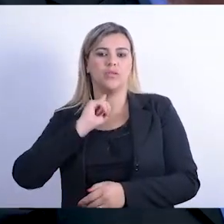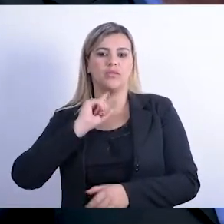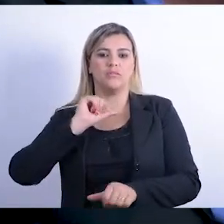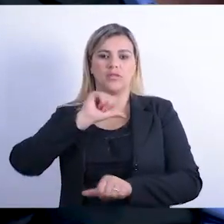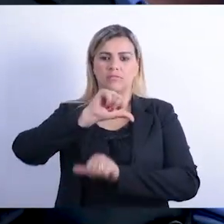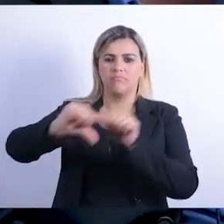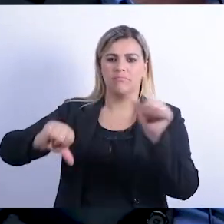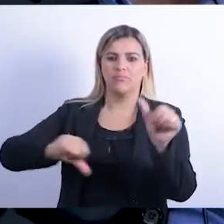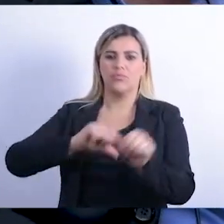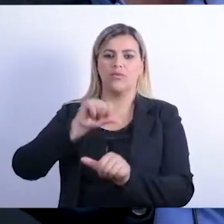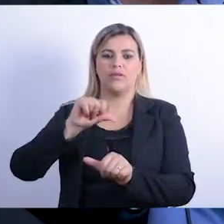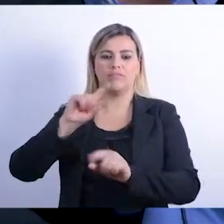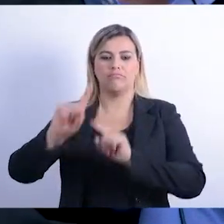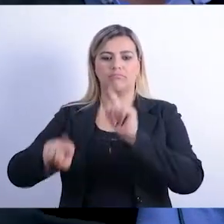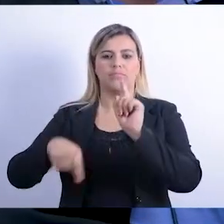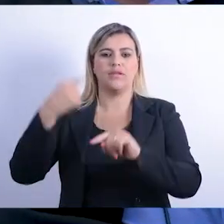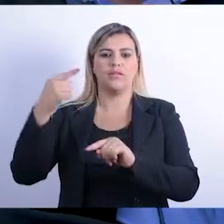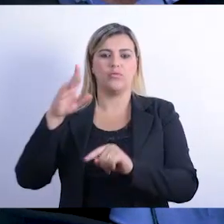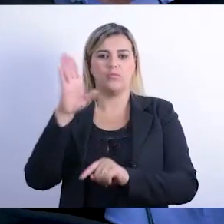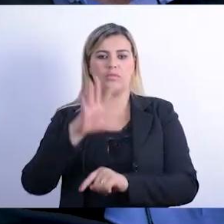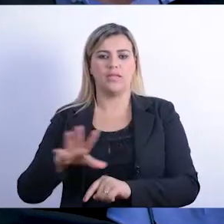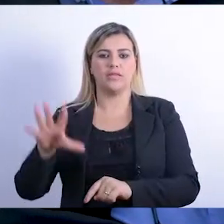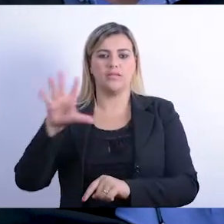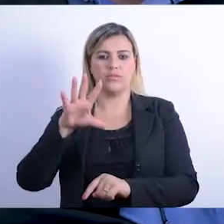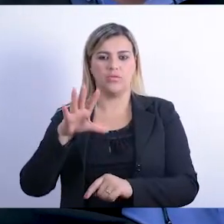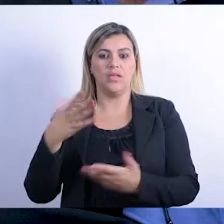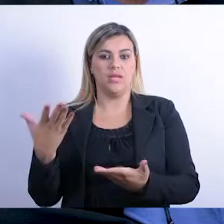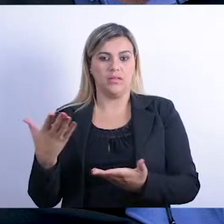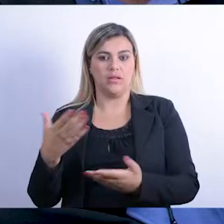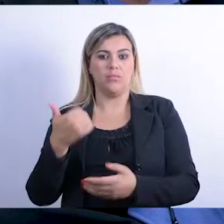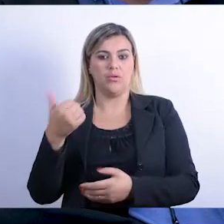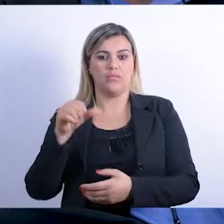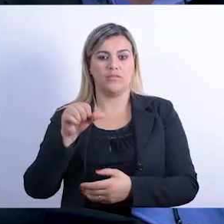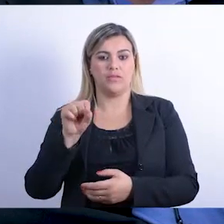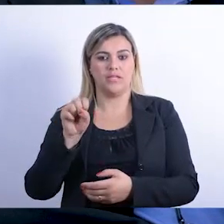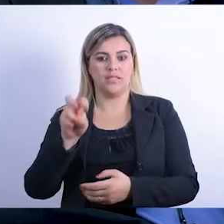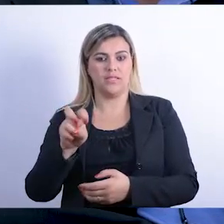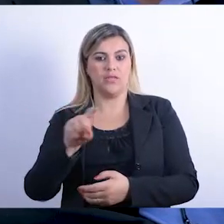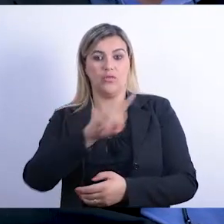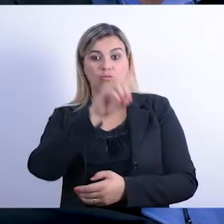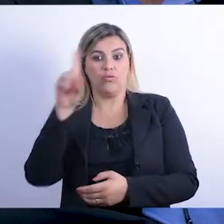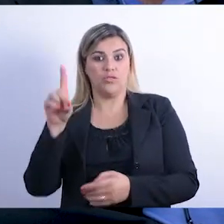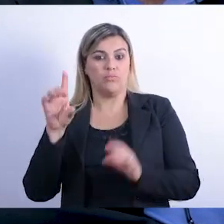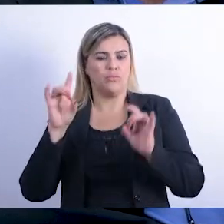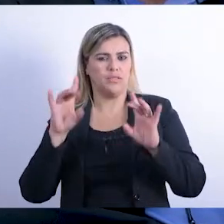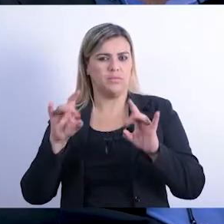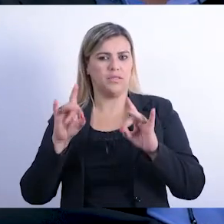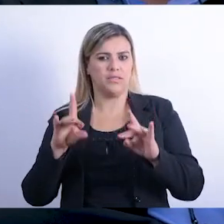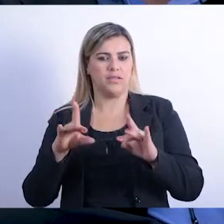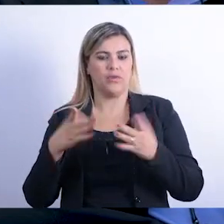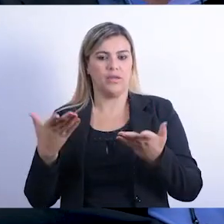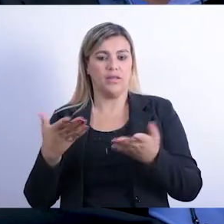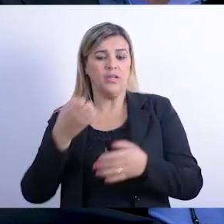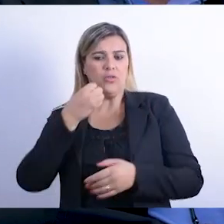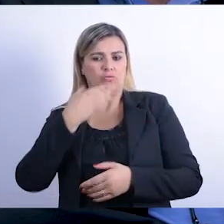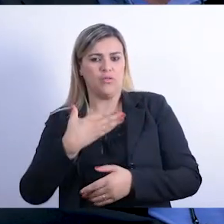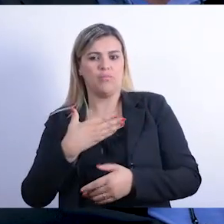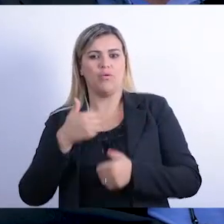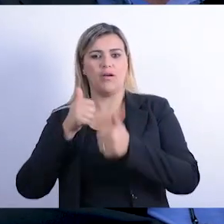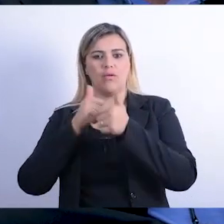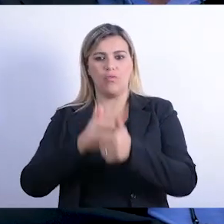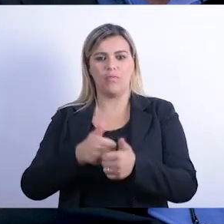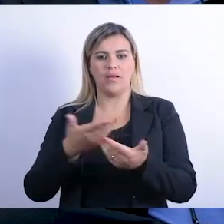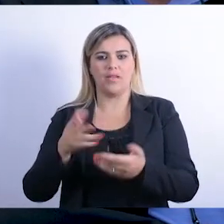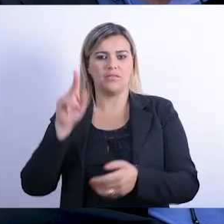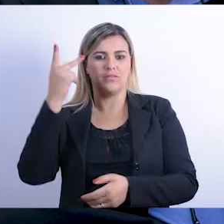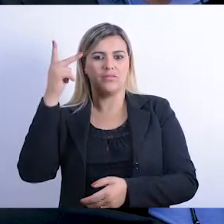mas um congresso que revolucionou, na realidade, os congressos todos no Brasil. Então, foi uma carga bem grande, né, de poder acompanhar a